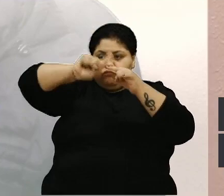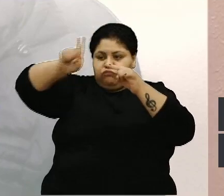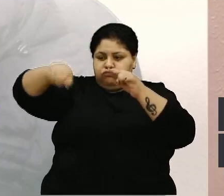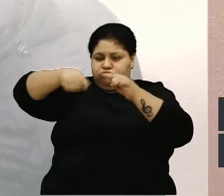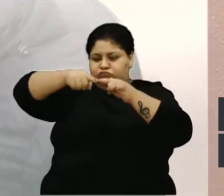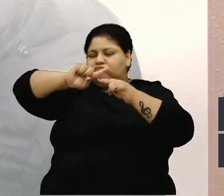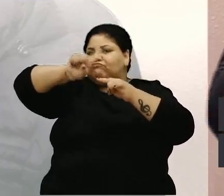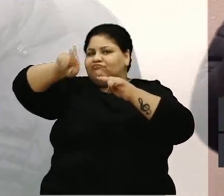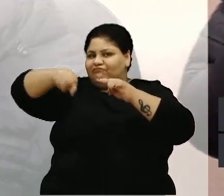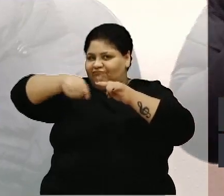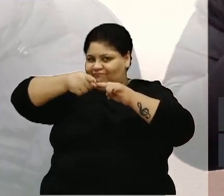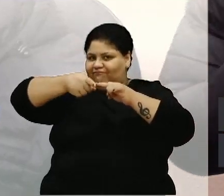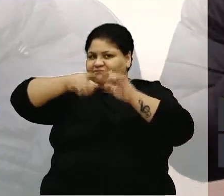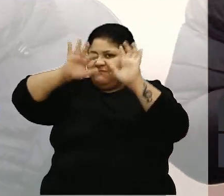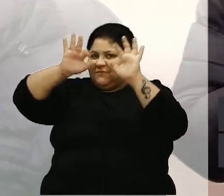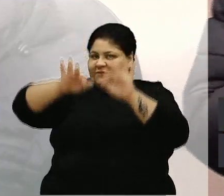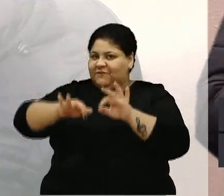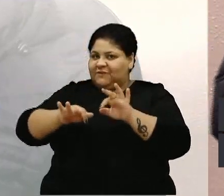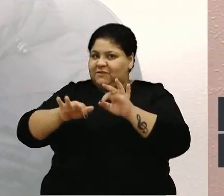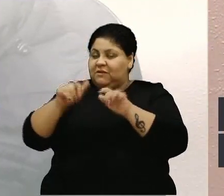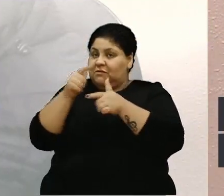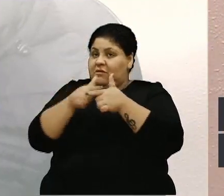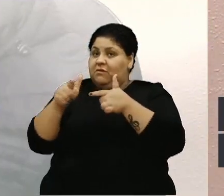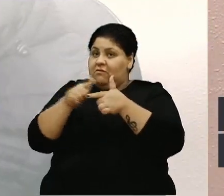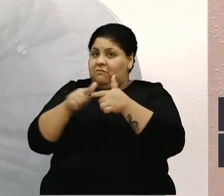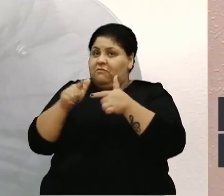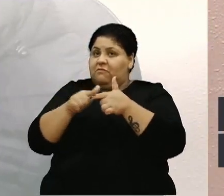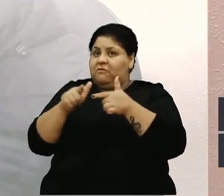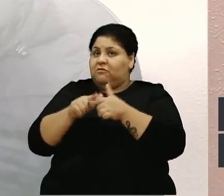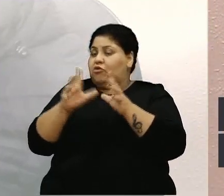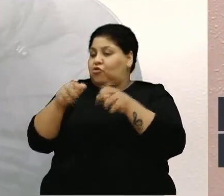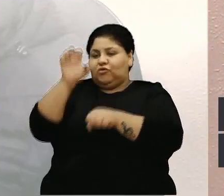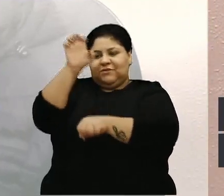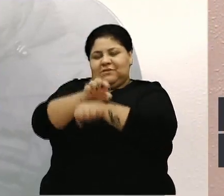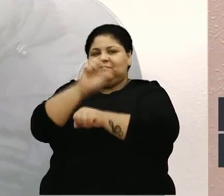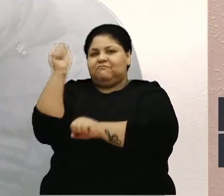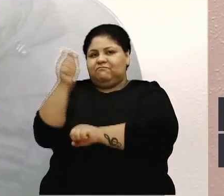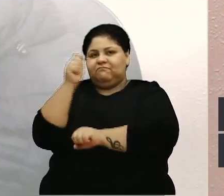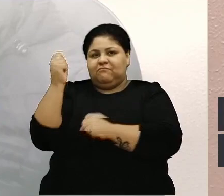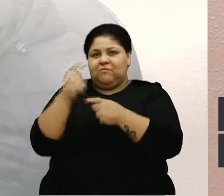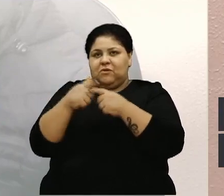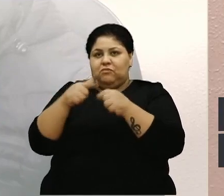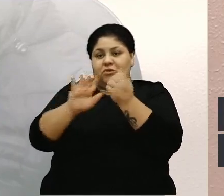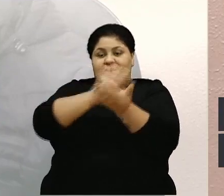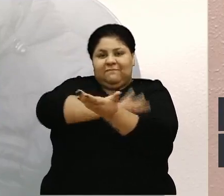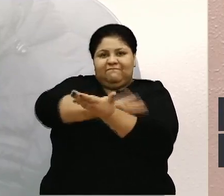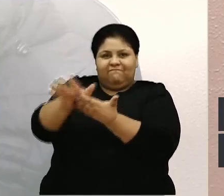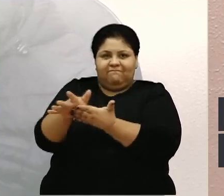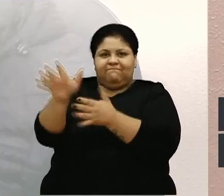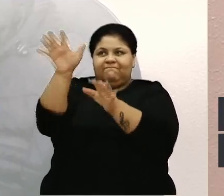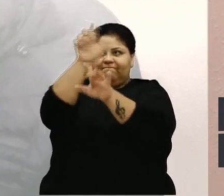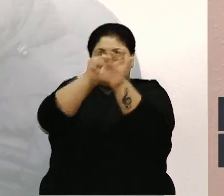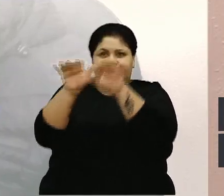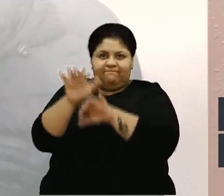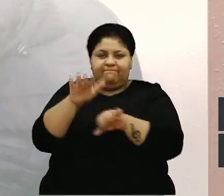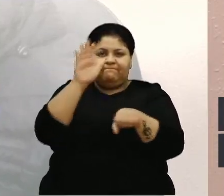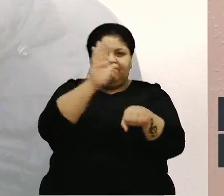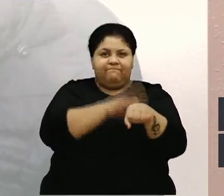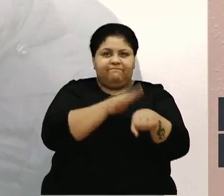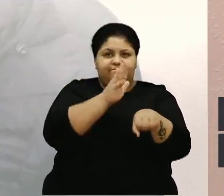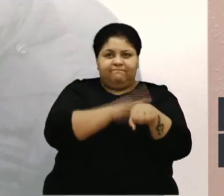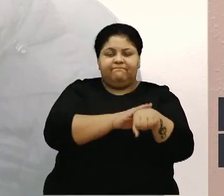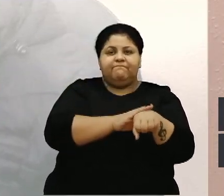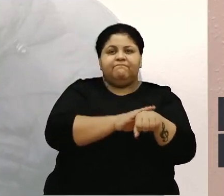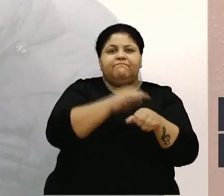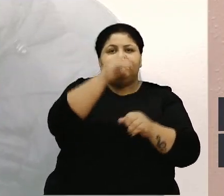dessa nova crise que está mergulhado agora, como todo o estado do Rio Grande do Sul, em virtude dessa tragédia climática. Então, senhora presidente, no momento oportuno,